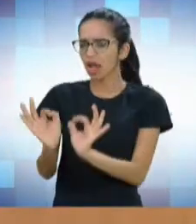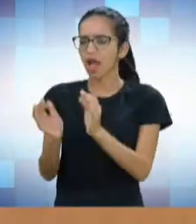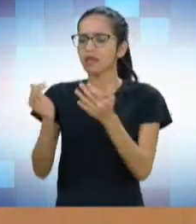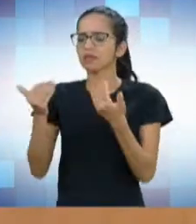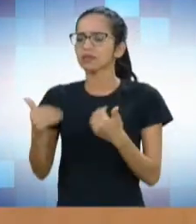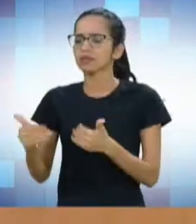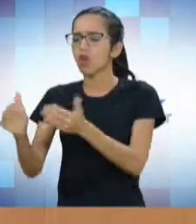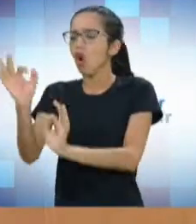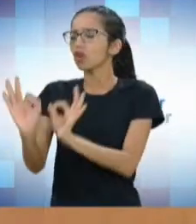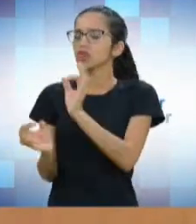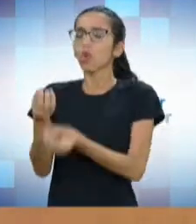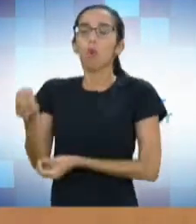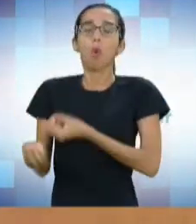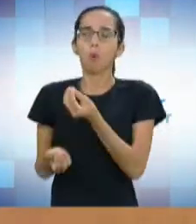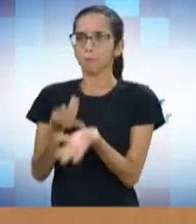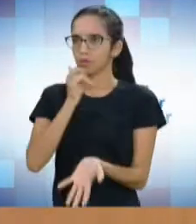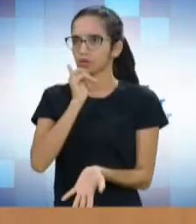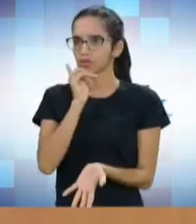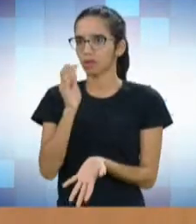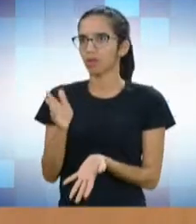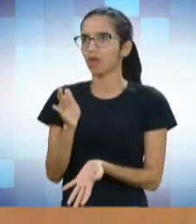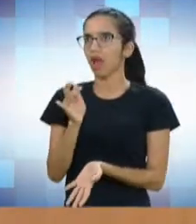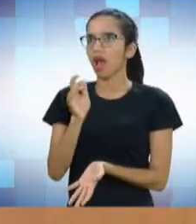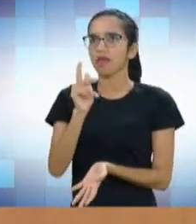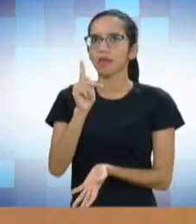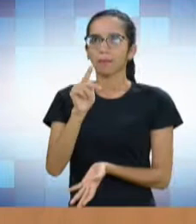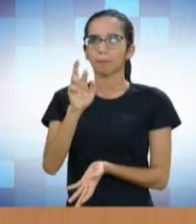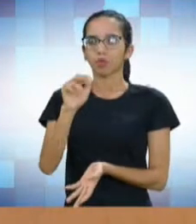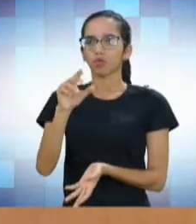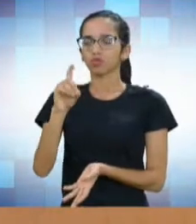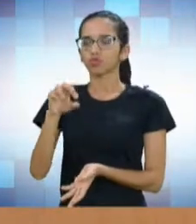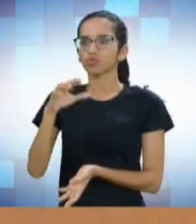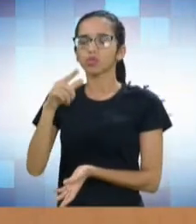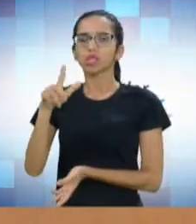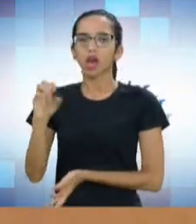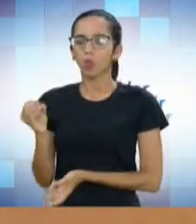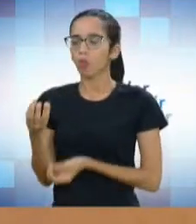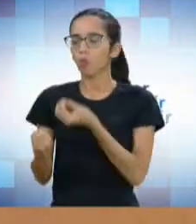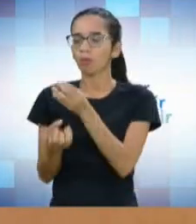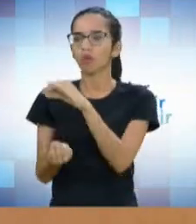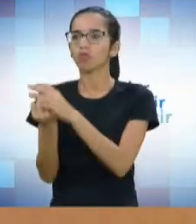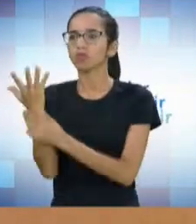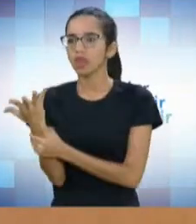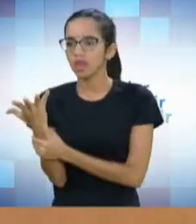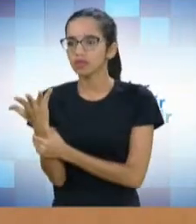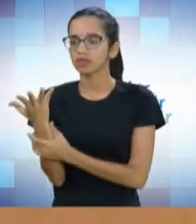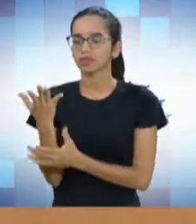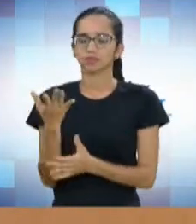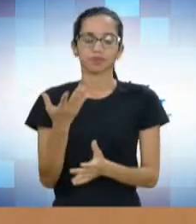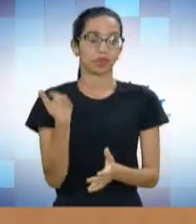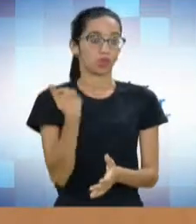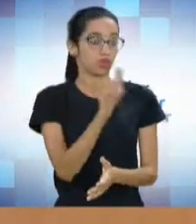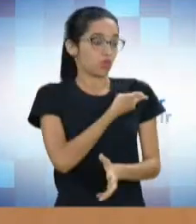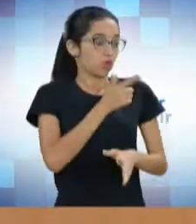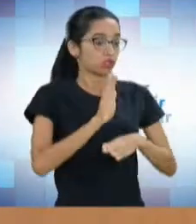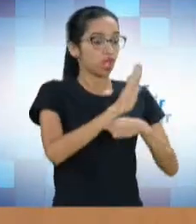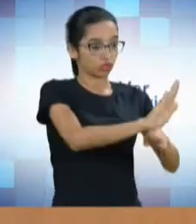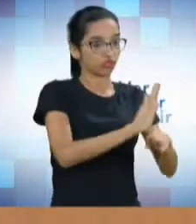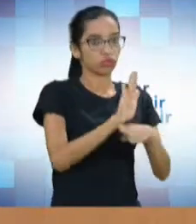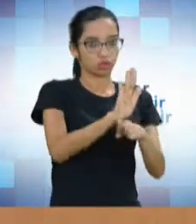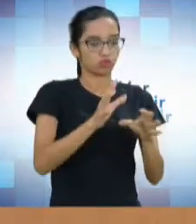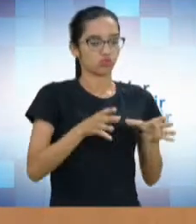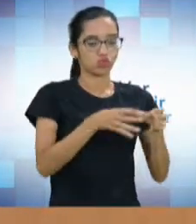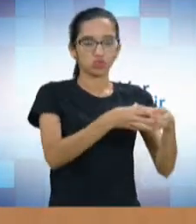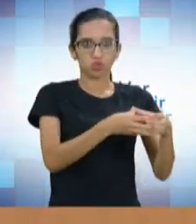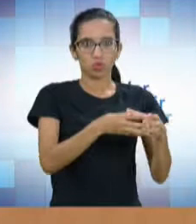por exemplo na hora de da produção a secretaria funciona da produção da napoli aos grupos pode ser o